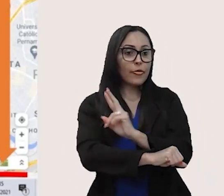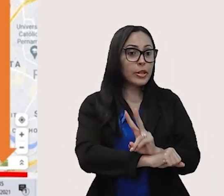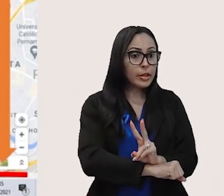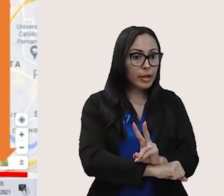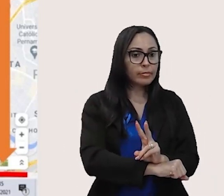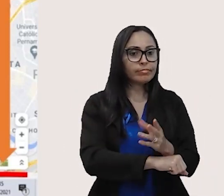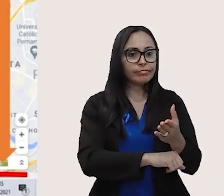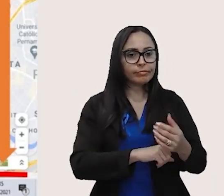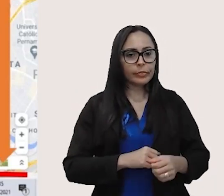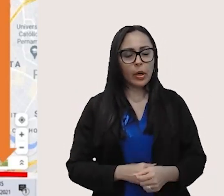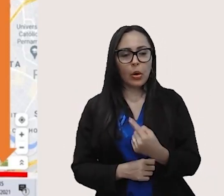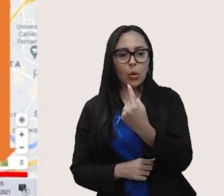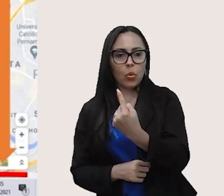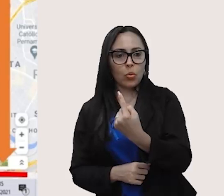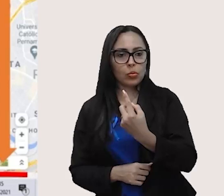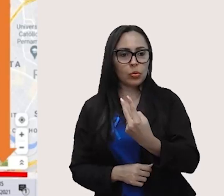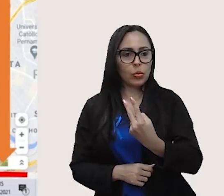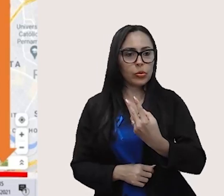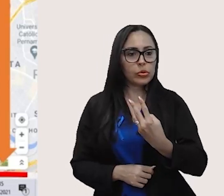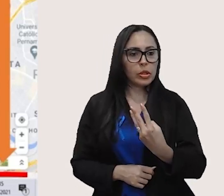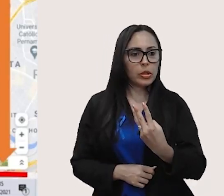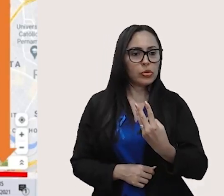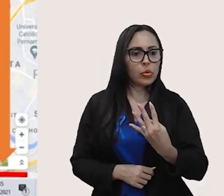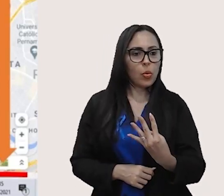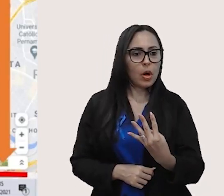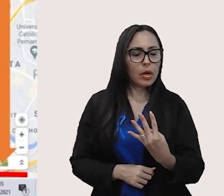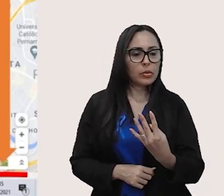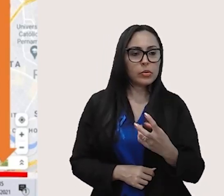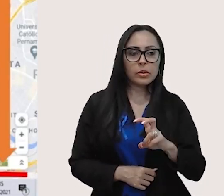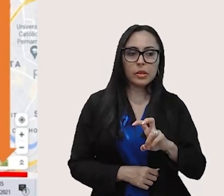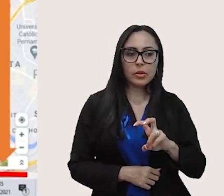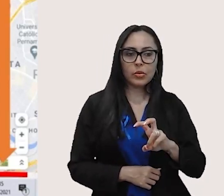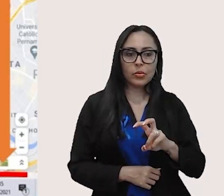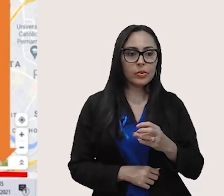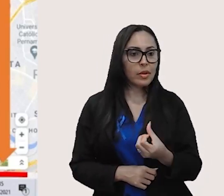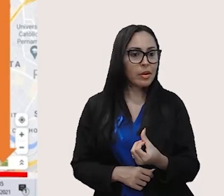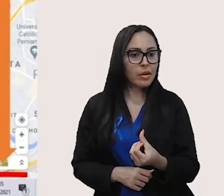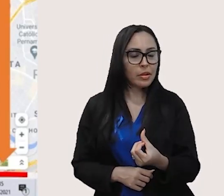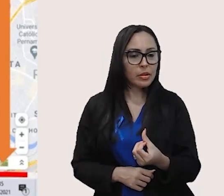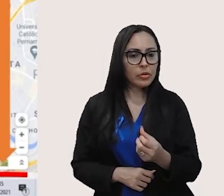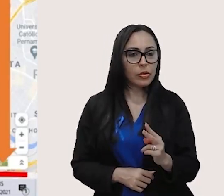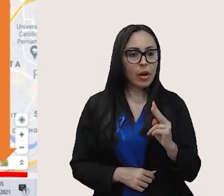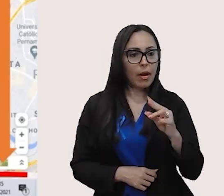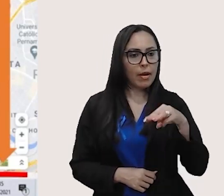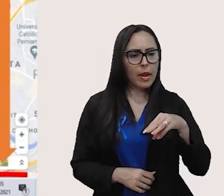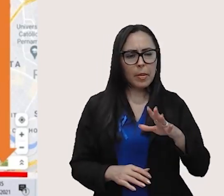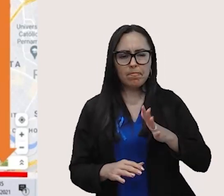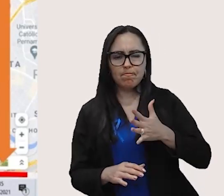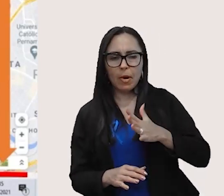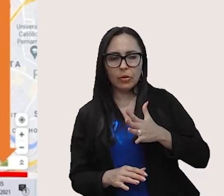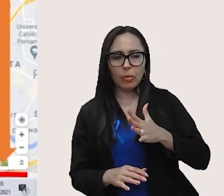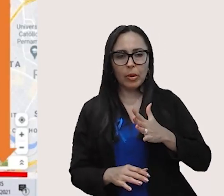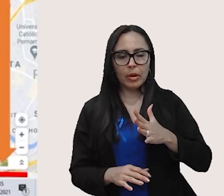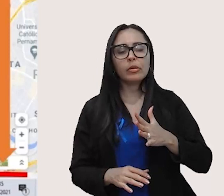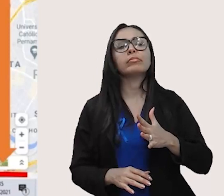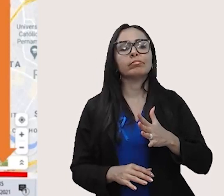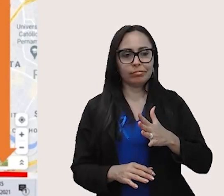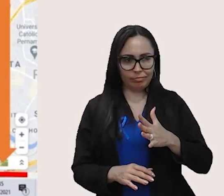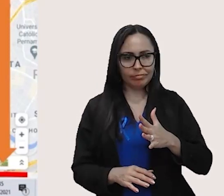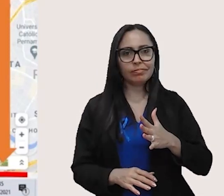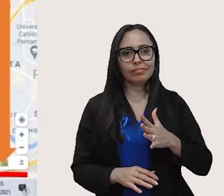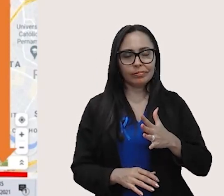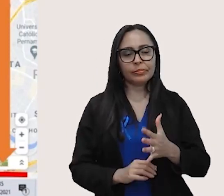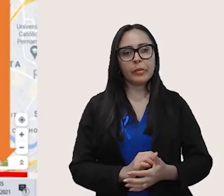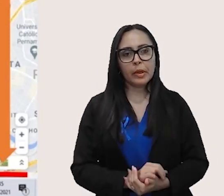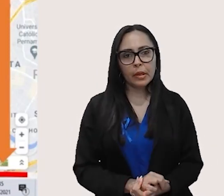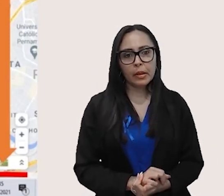quilômetro, 2, 3, 4, 5, 6 km aproximadamente. Veja,